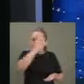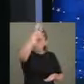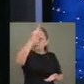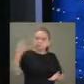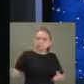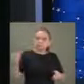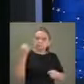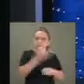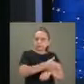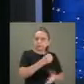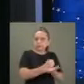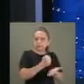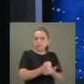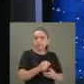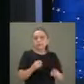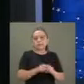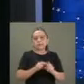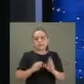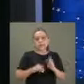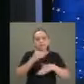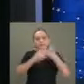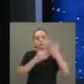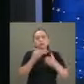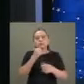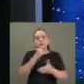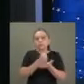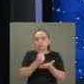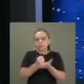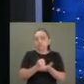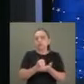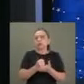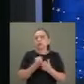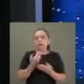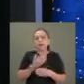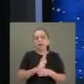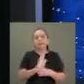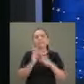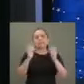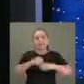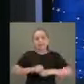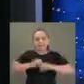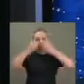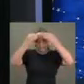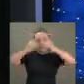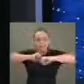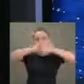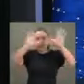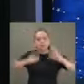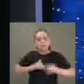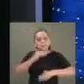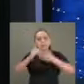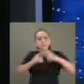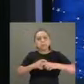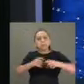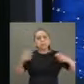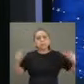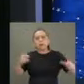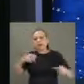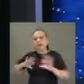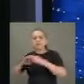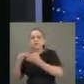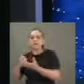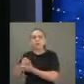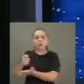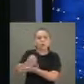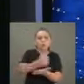e a evolução do emprego ajuda a explicar o aumento do consumo das famílias